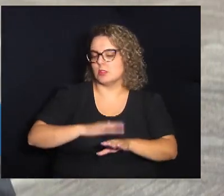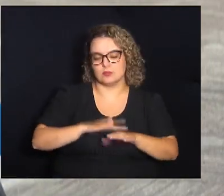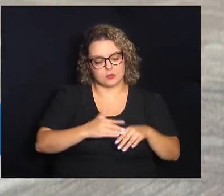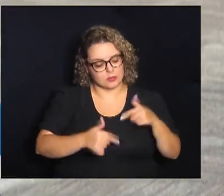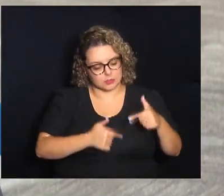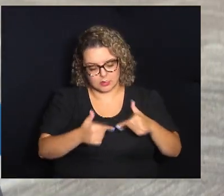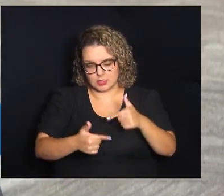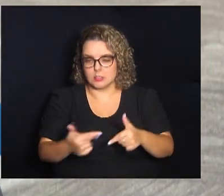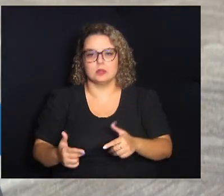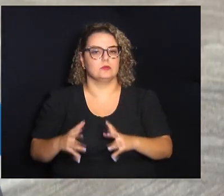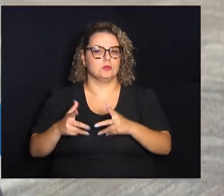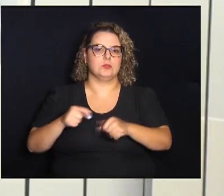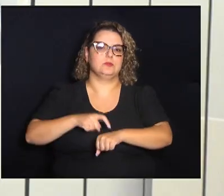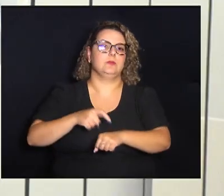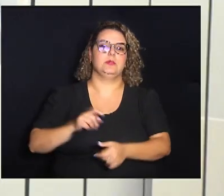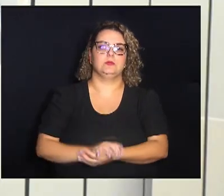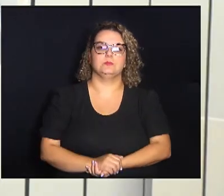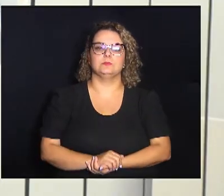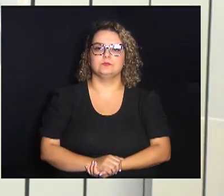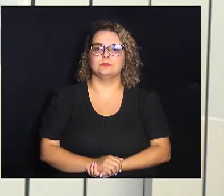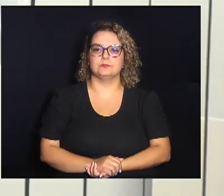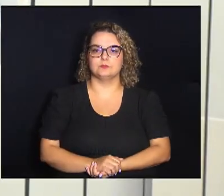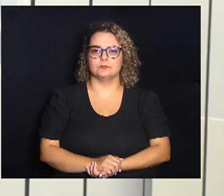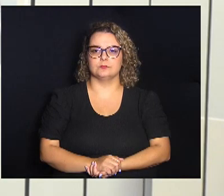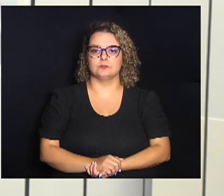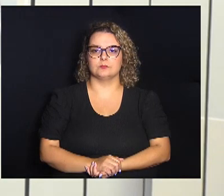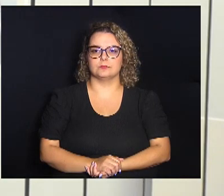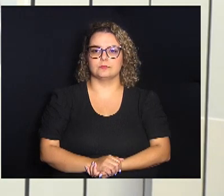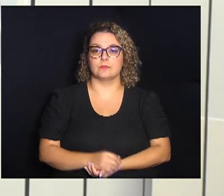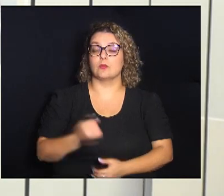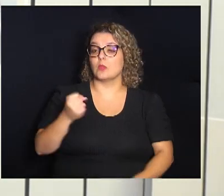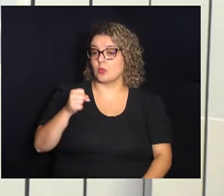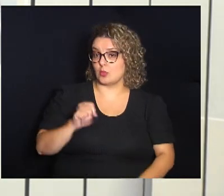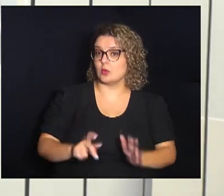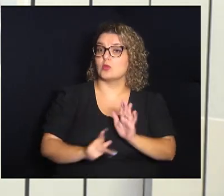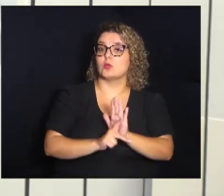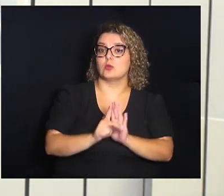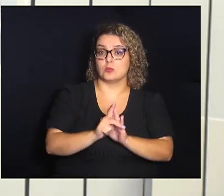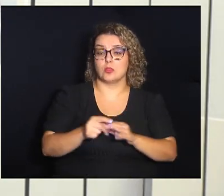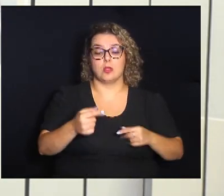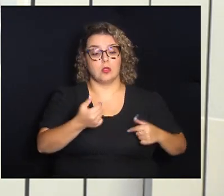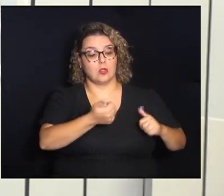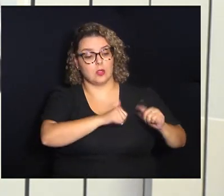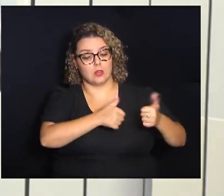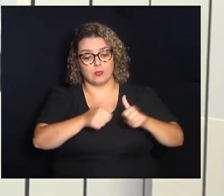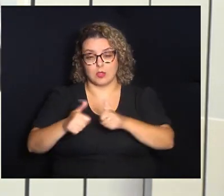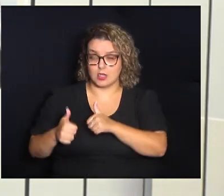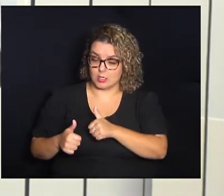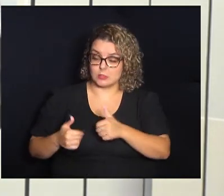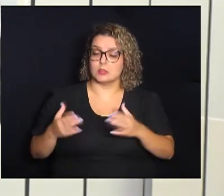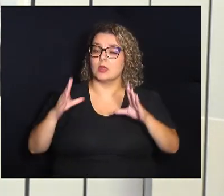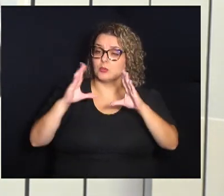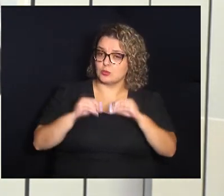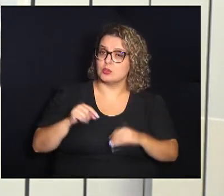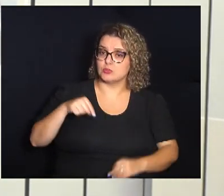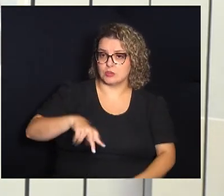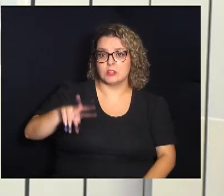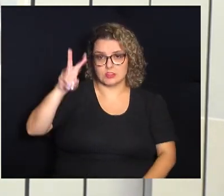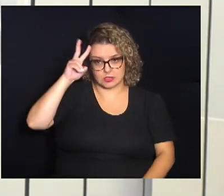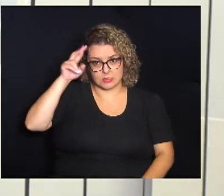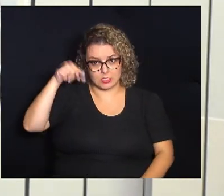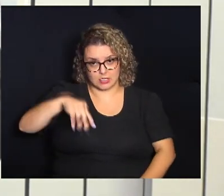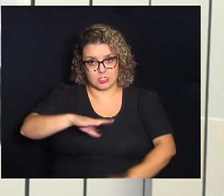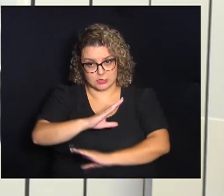durante esse período todo. E 8 projetos foram analisados na noite desta segunda-feira aqui na Câmara